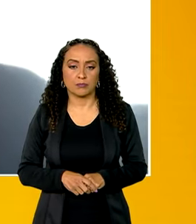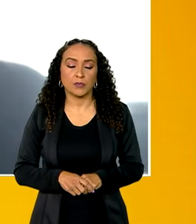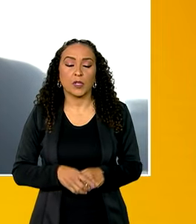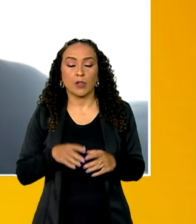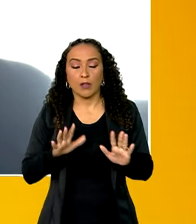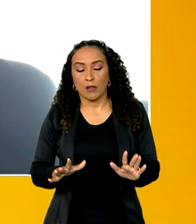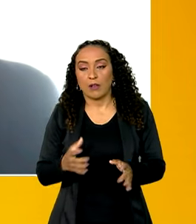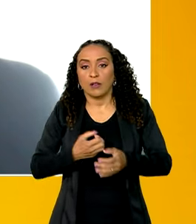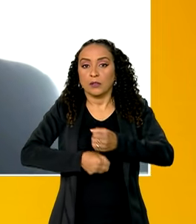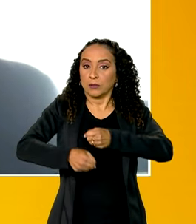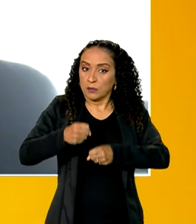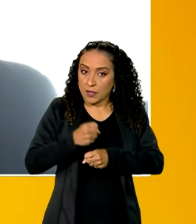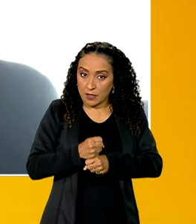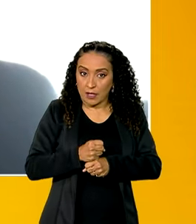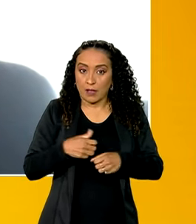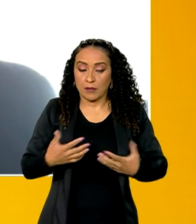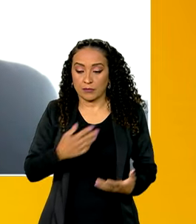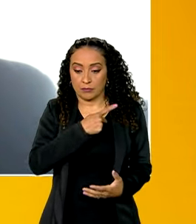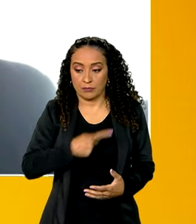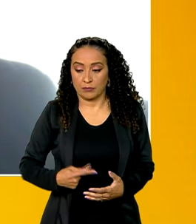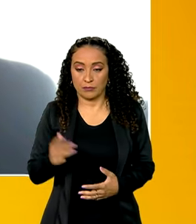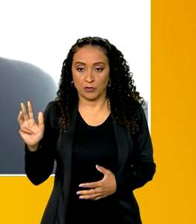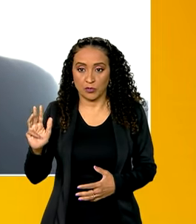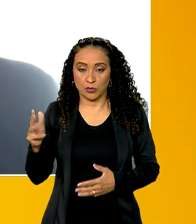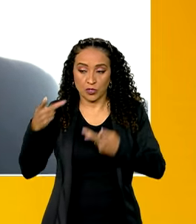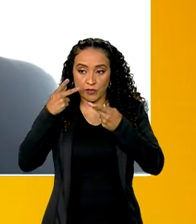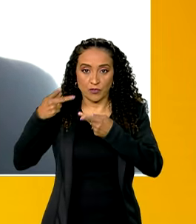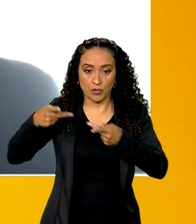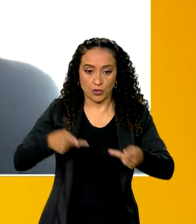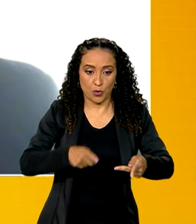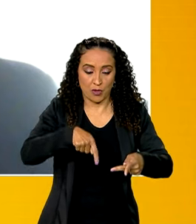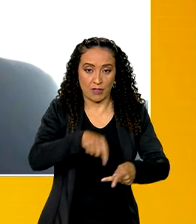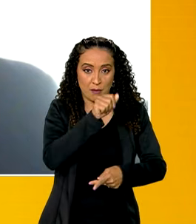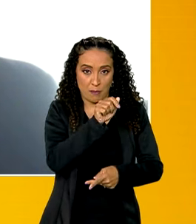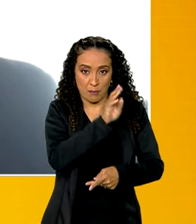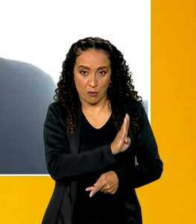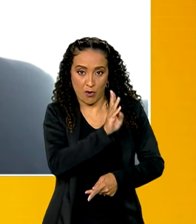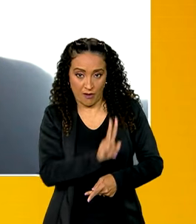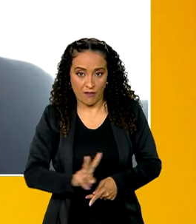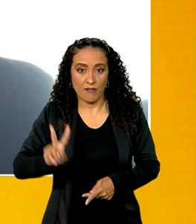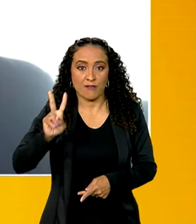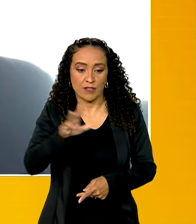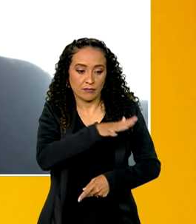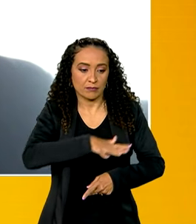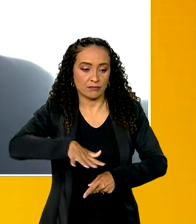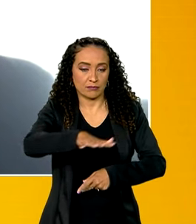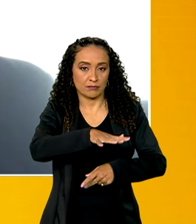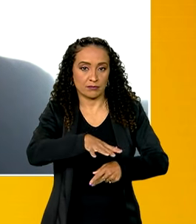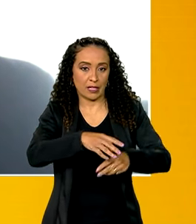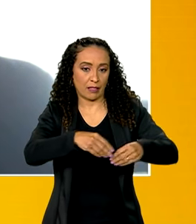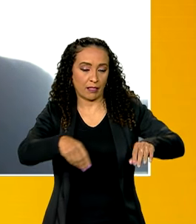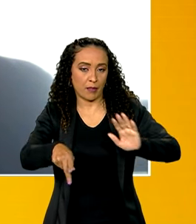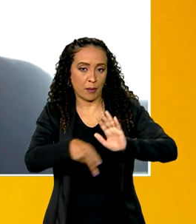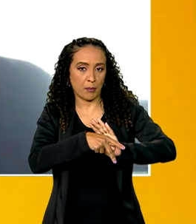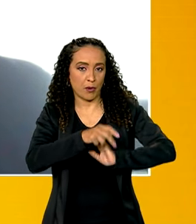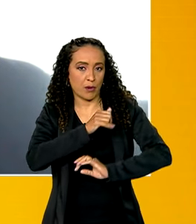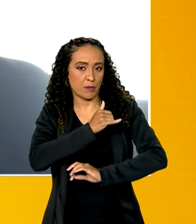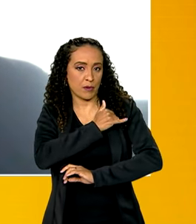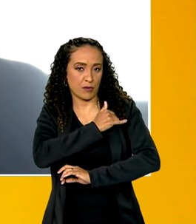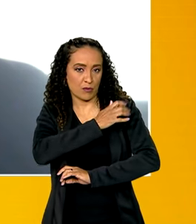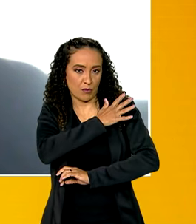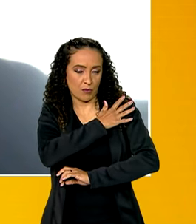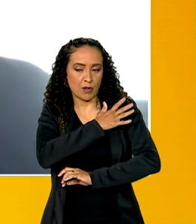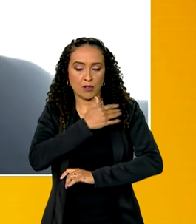ano passado, né, quando o presidente Lula visitou aqui a Boa Vista e a terra Yanomami, o governo já fez